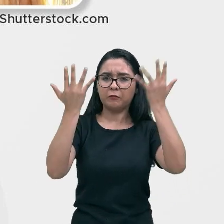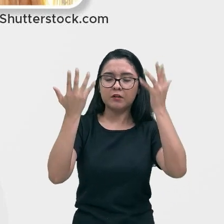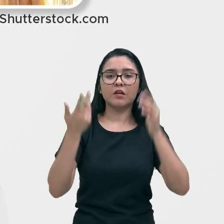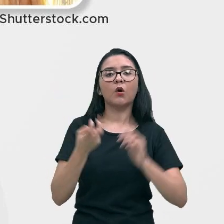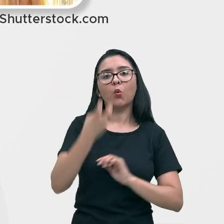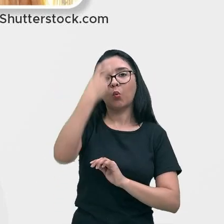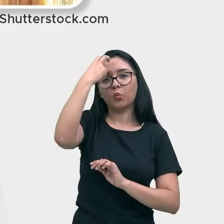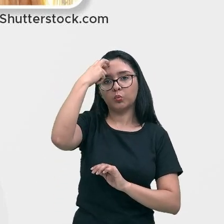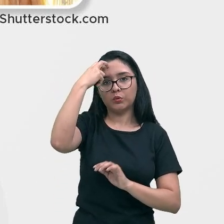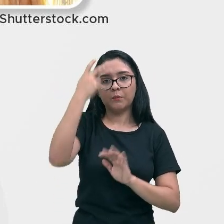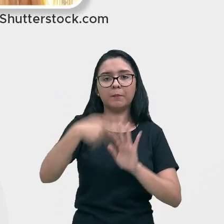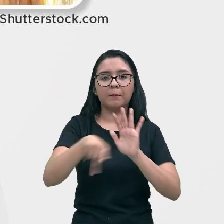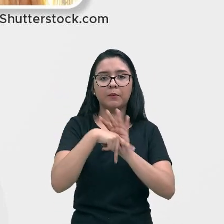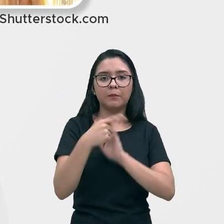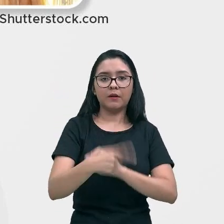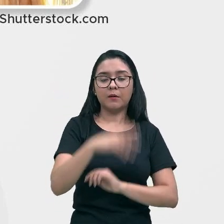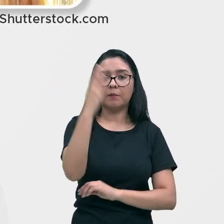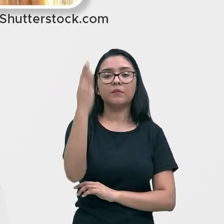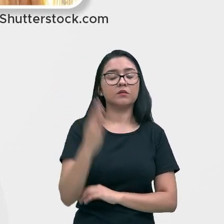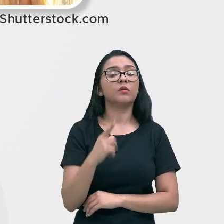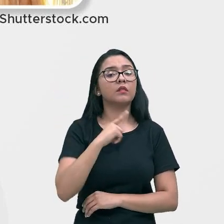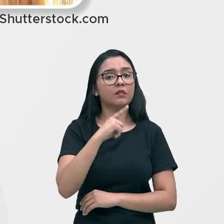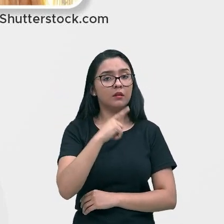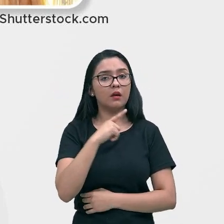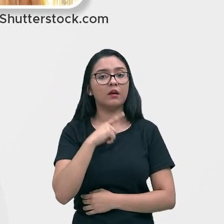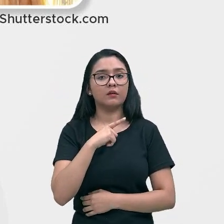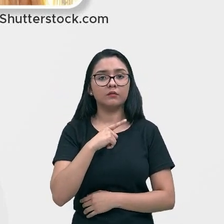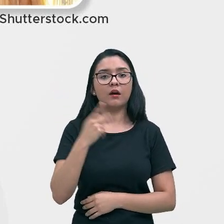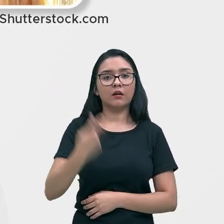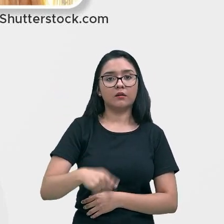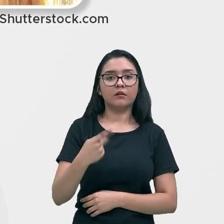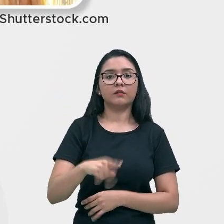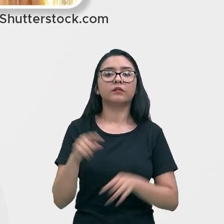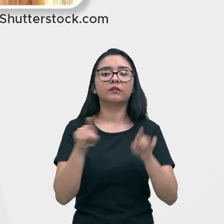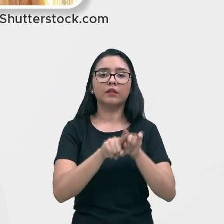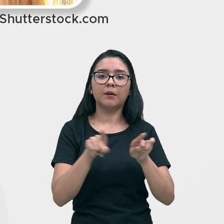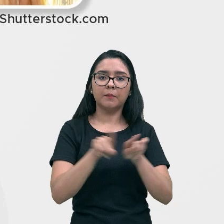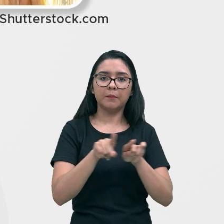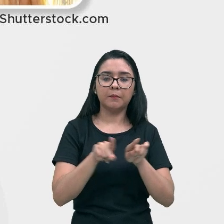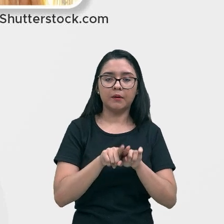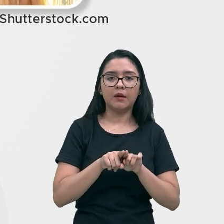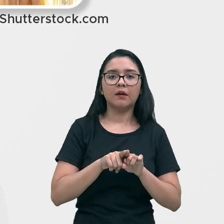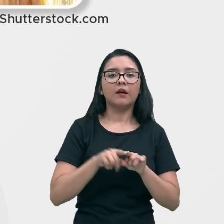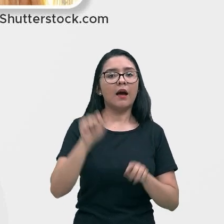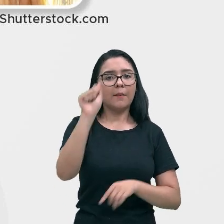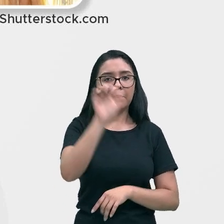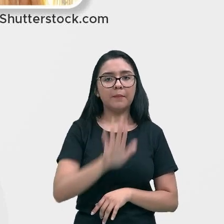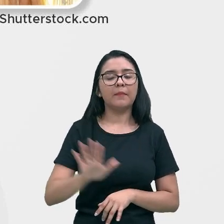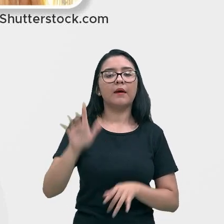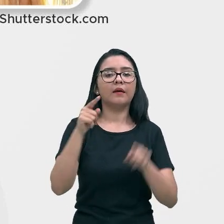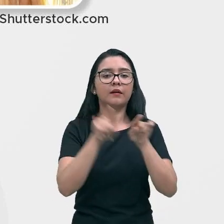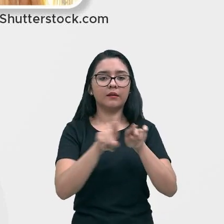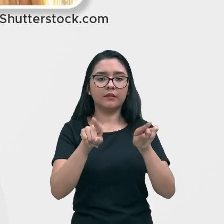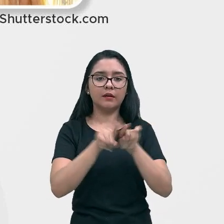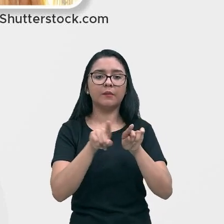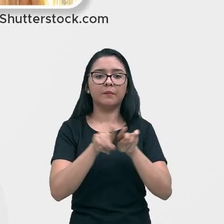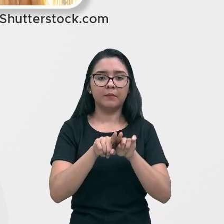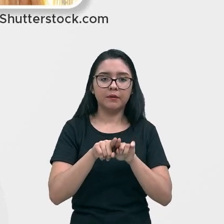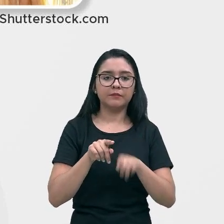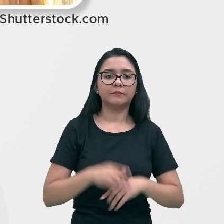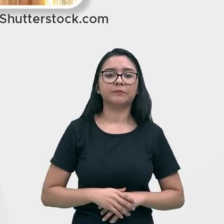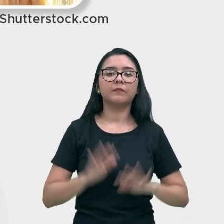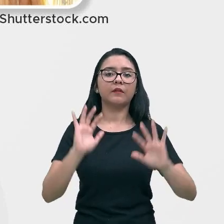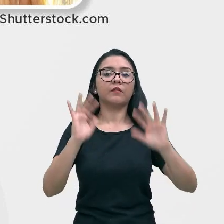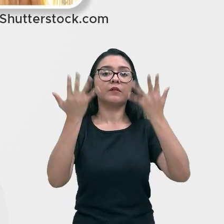cultural. Por exemplo, no Brasil existe o baile de 15 anos. Nas Américas, nos Estados Unidos, já é o Sweet 16, que já seria os bailes